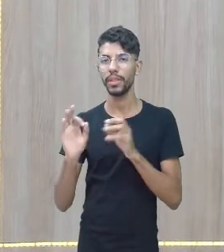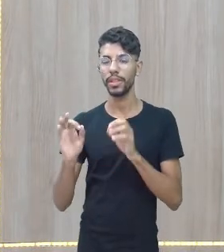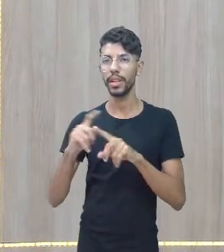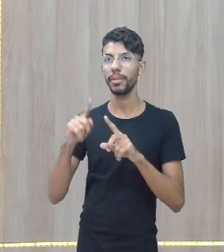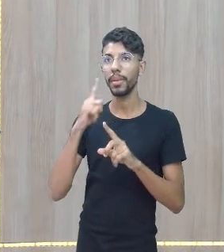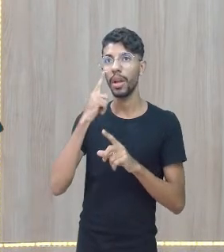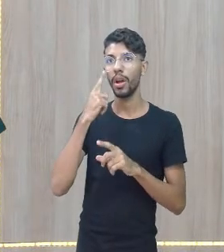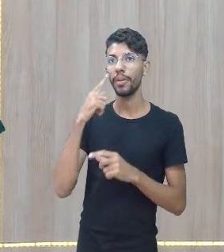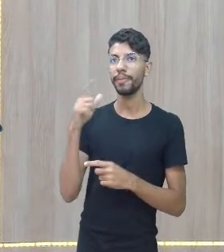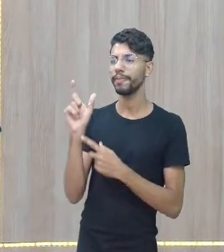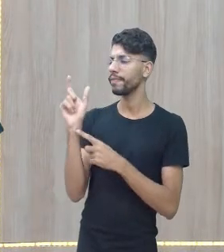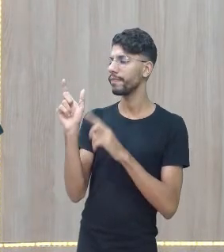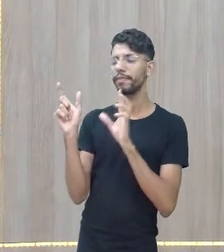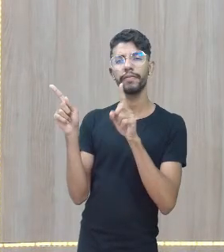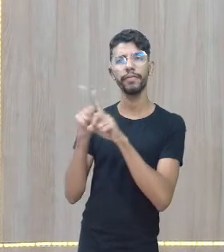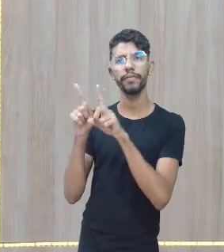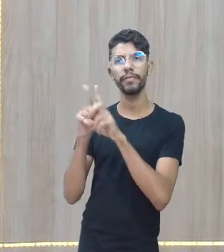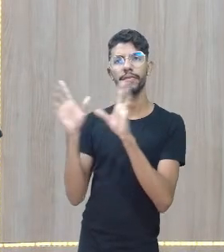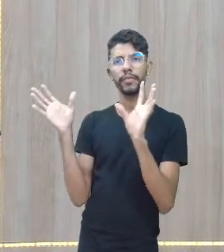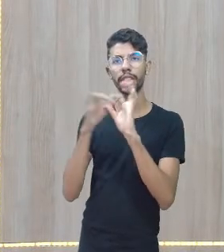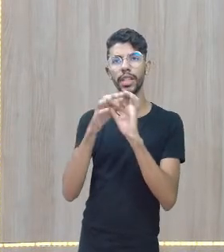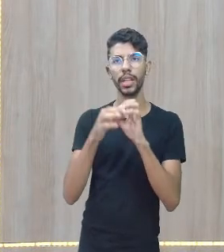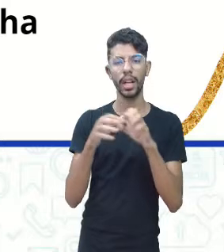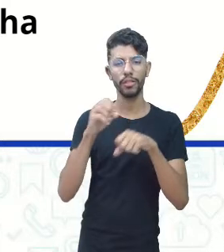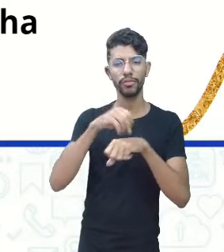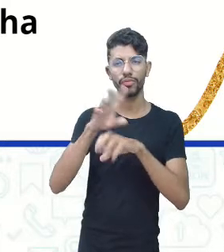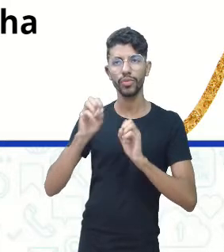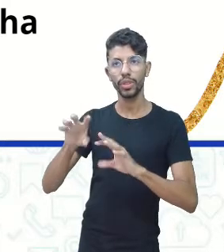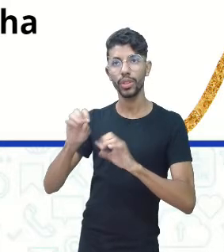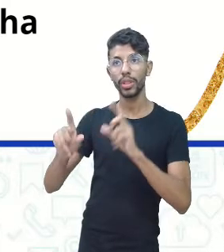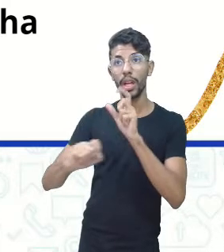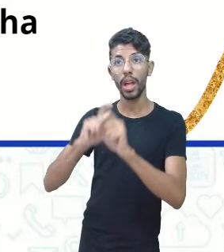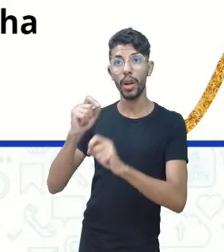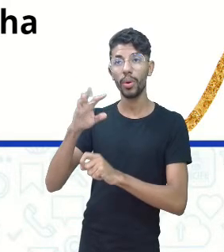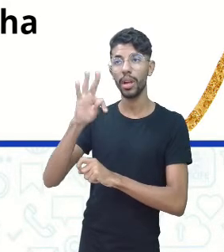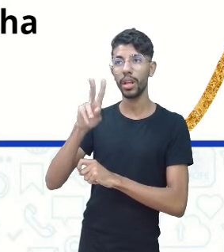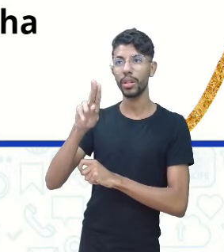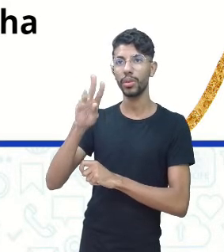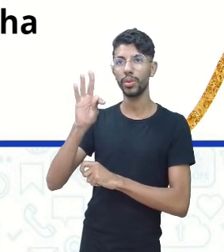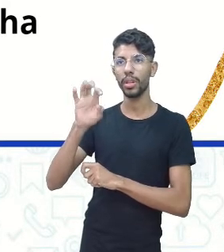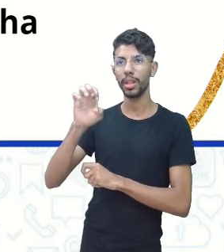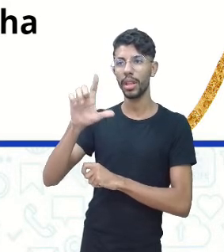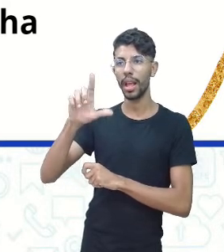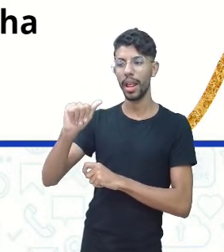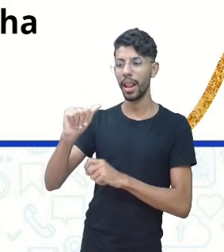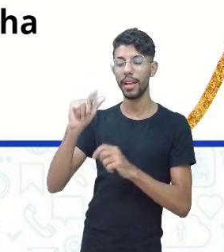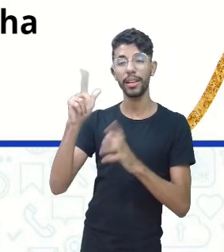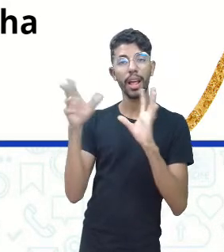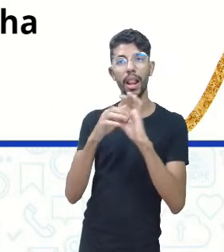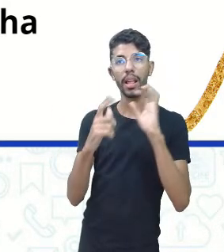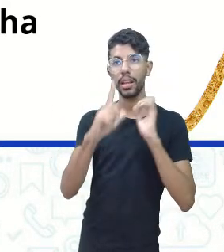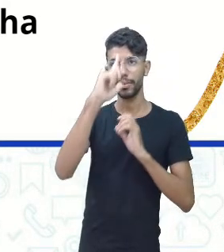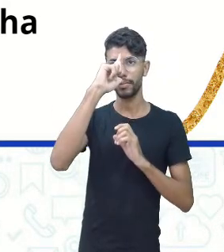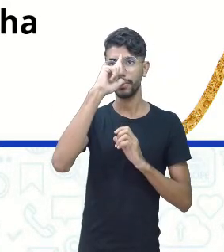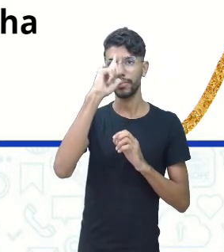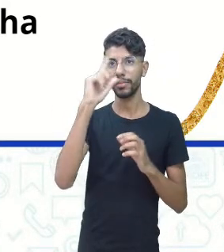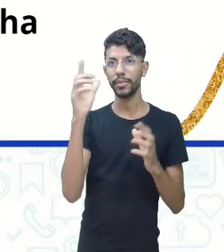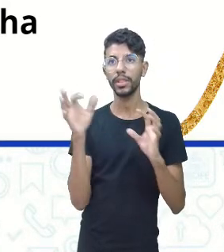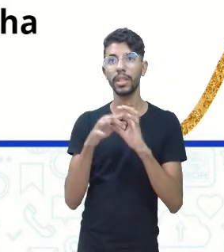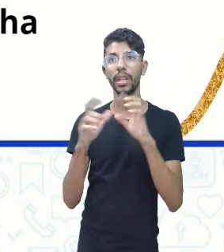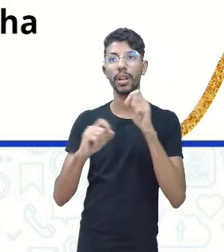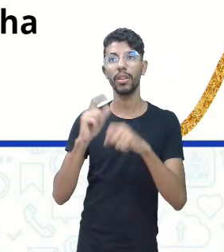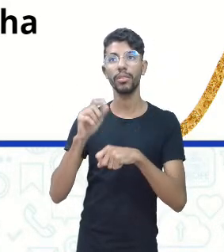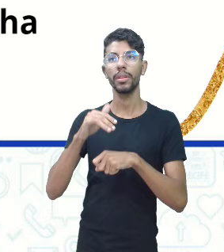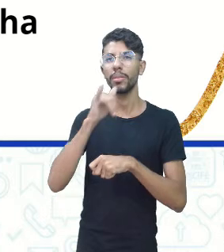ao termo tutorial é a palavra tutela, que deriva do latim tutela, a que se refere à autoridade legal que se confere